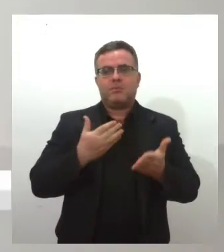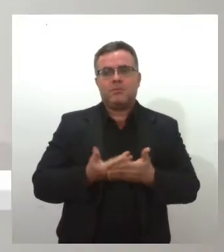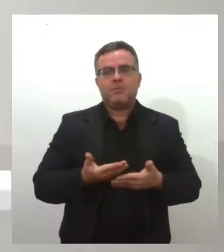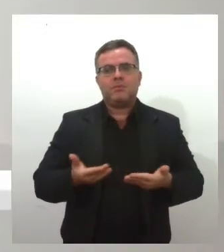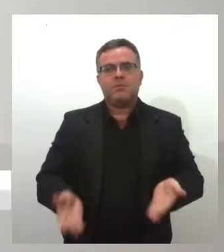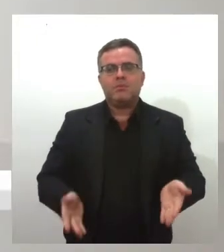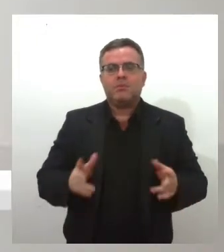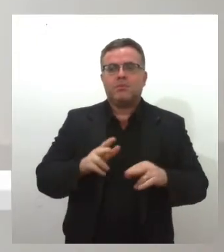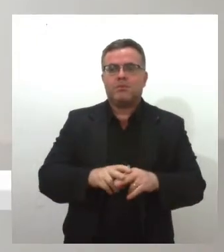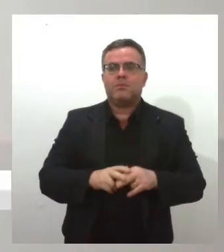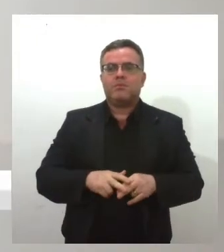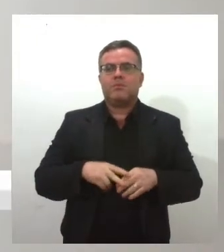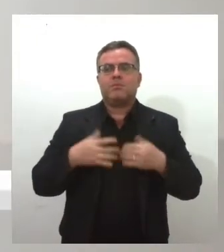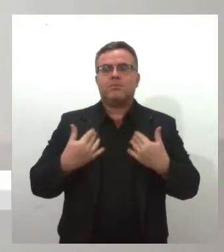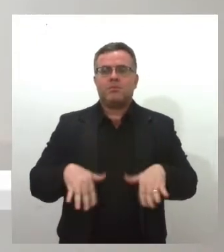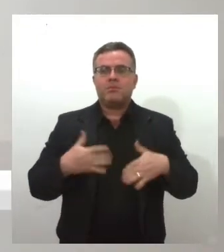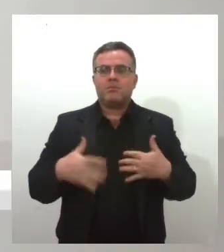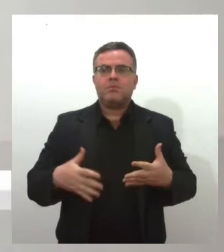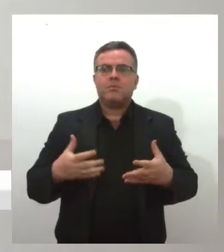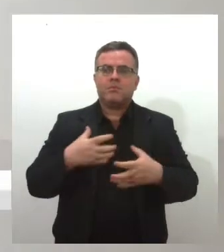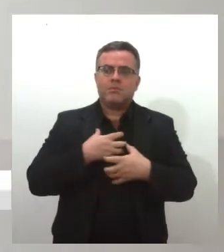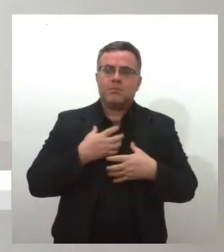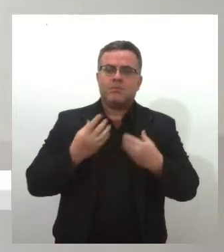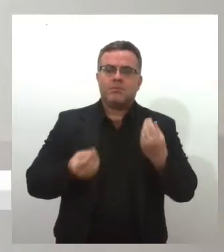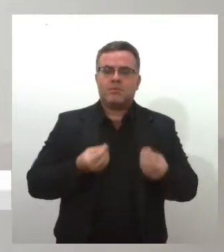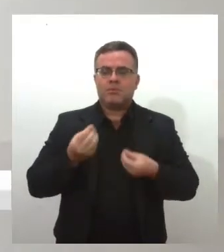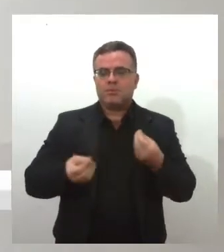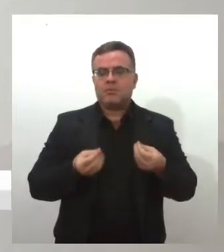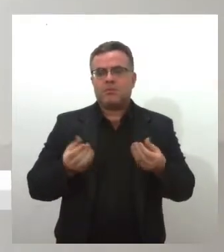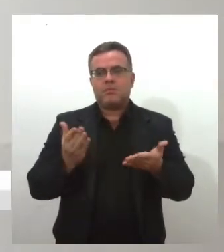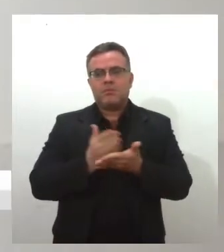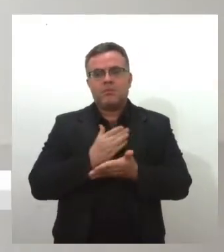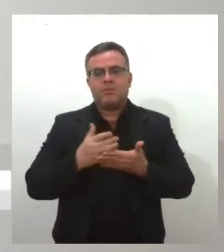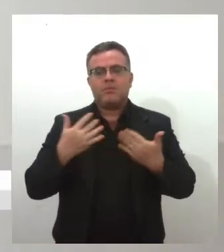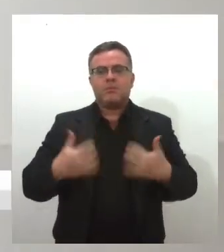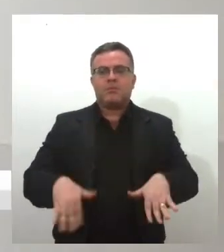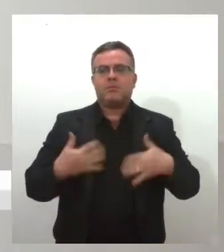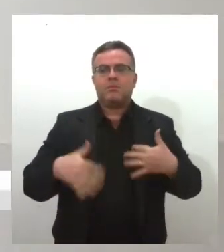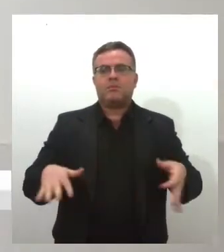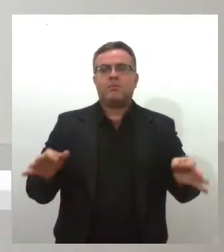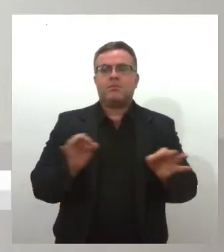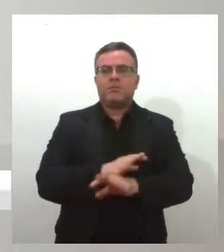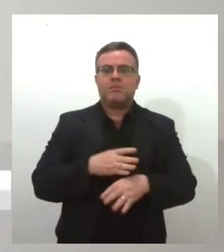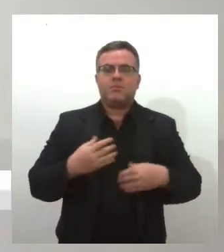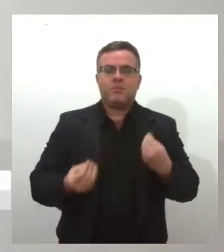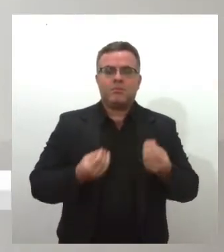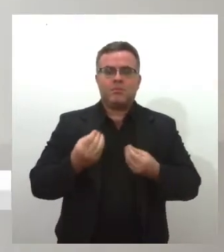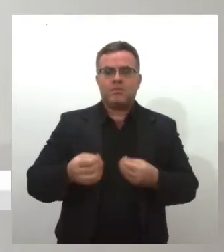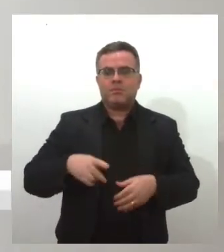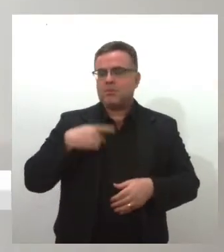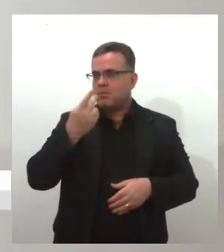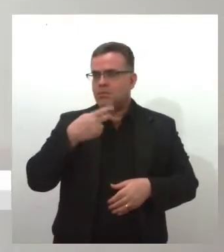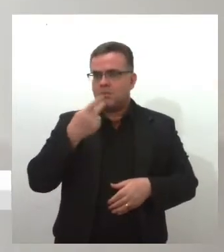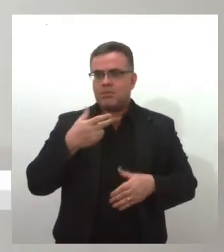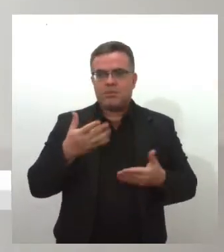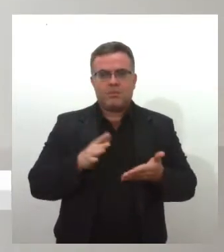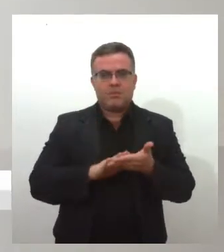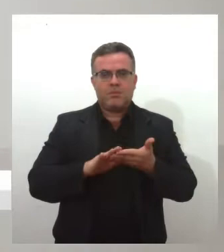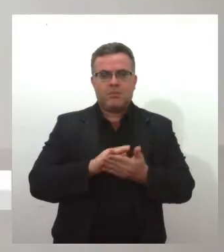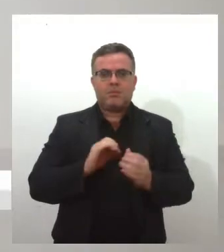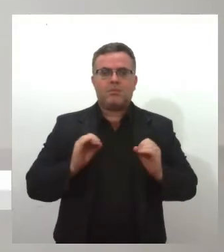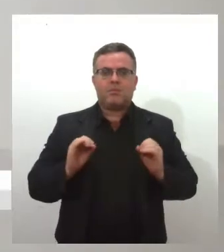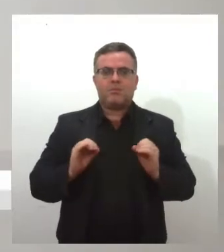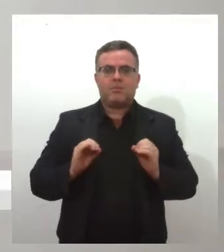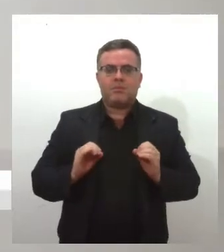Uhum. Existe socialização na escola até uma parte, né? Eu Sim. lembro que eu sempre fui muito falante, e eu não podia falar na escola. Eu era